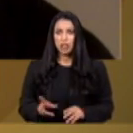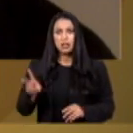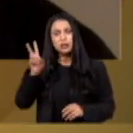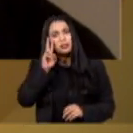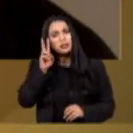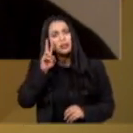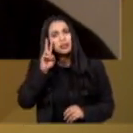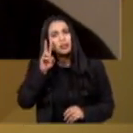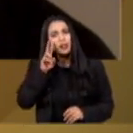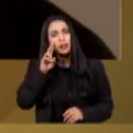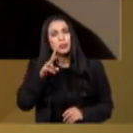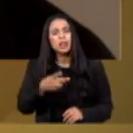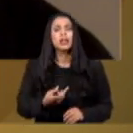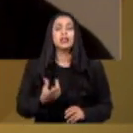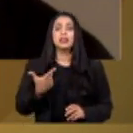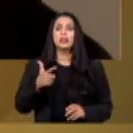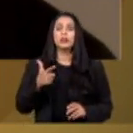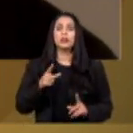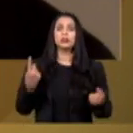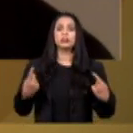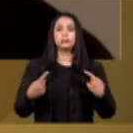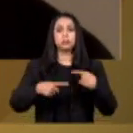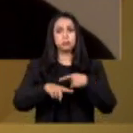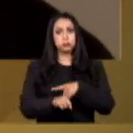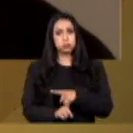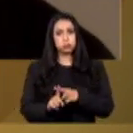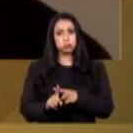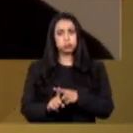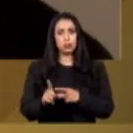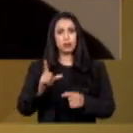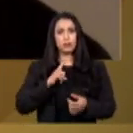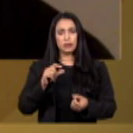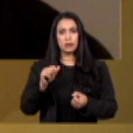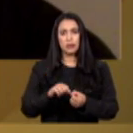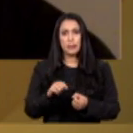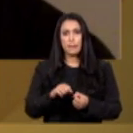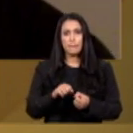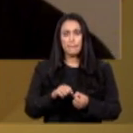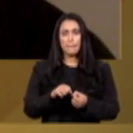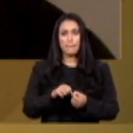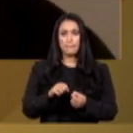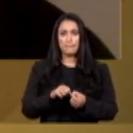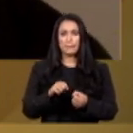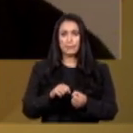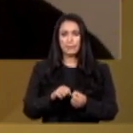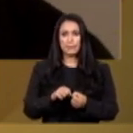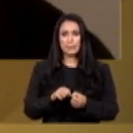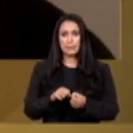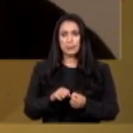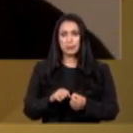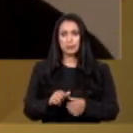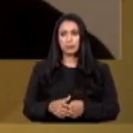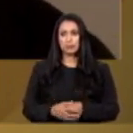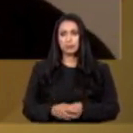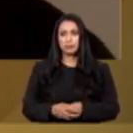branco longe de qualquer contexto histórico e conectado aqui na vida ter a parte e no médico não